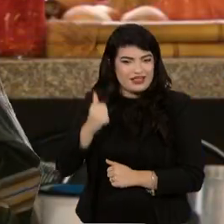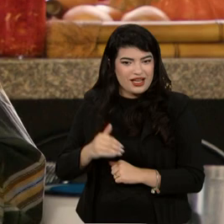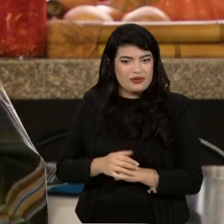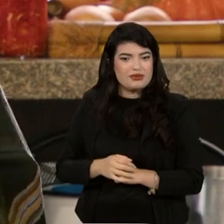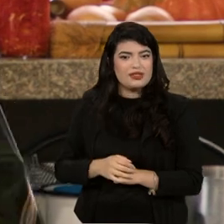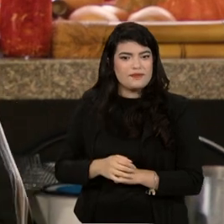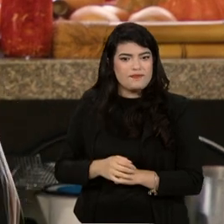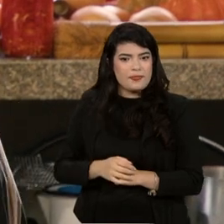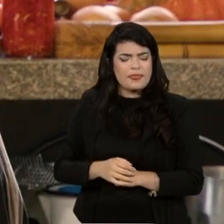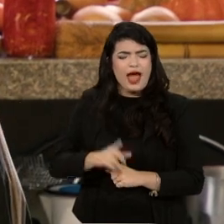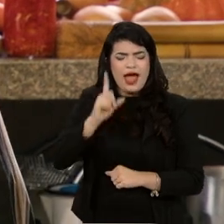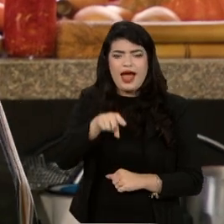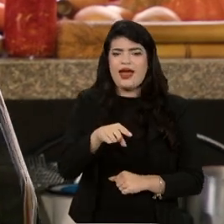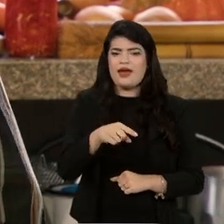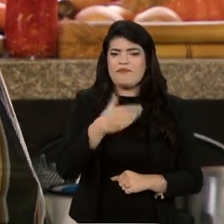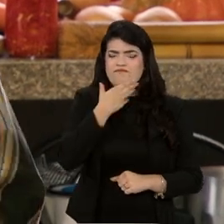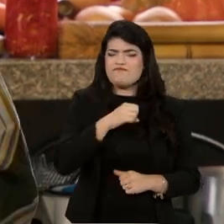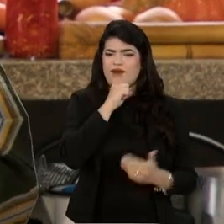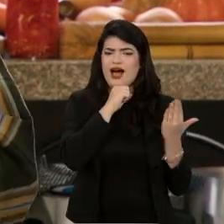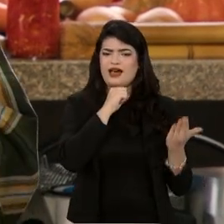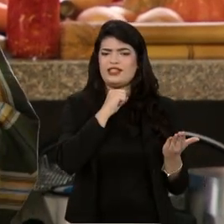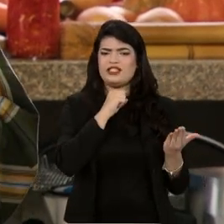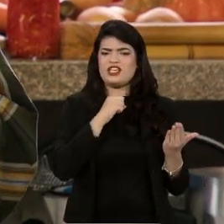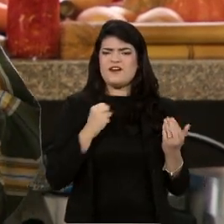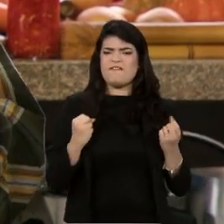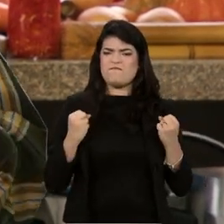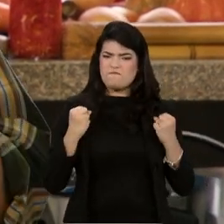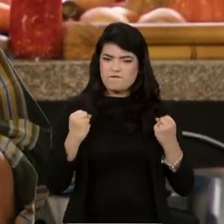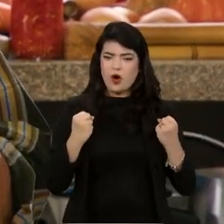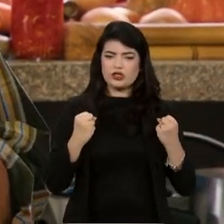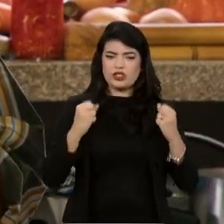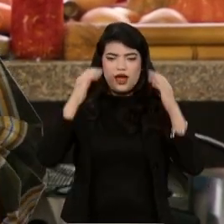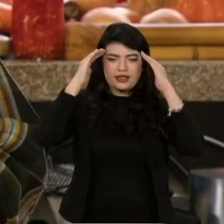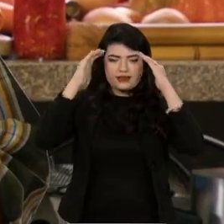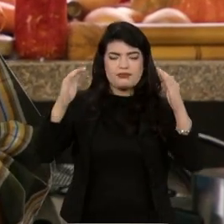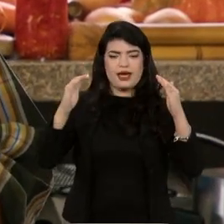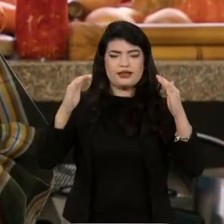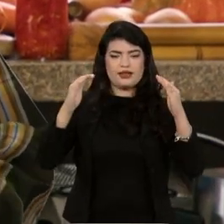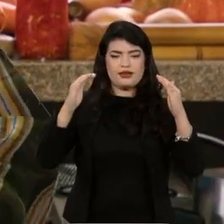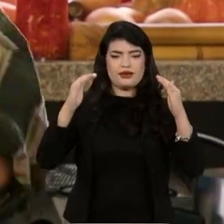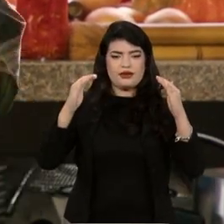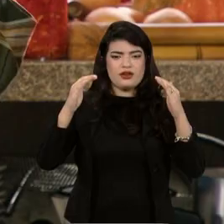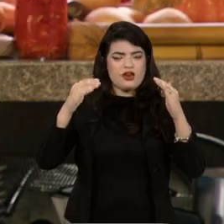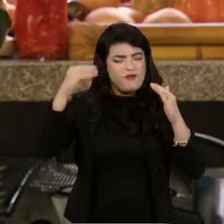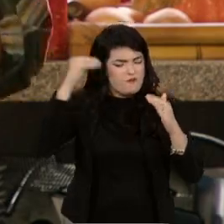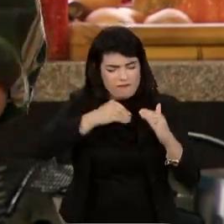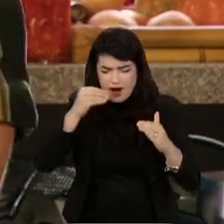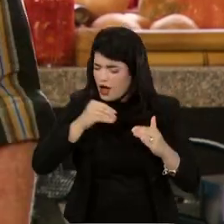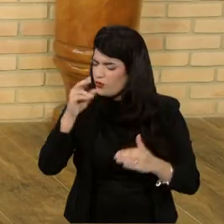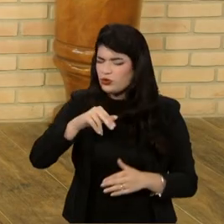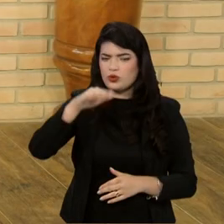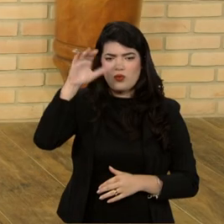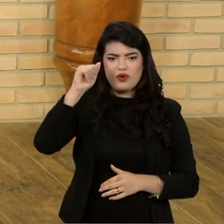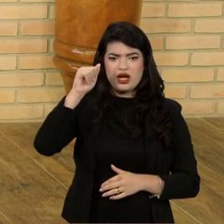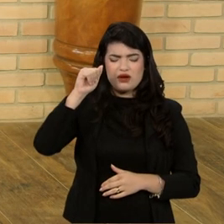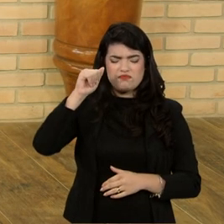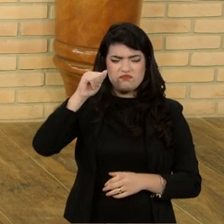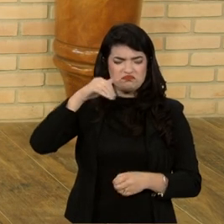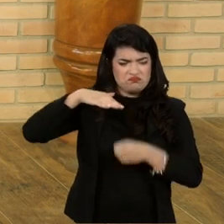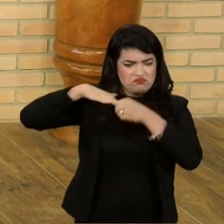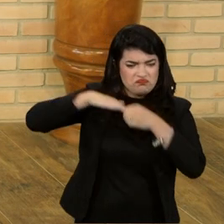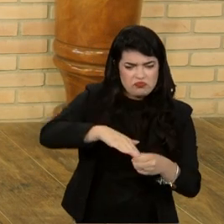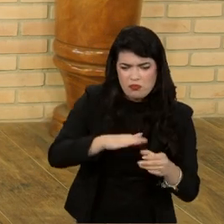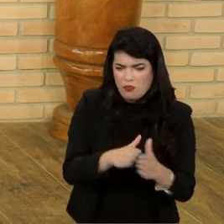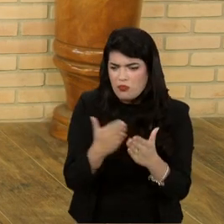Assim foi o meu pai, o forte que respeitava a fraqueza. Nunca humilhou a pobreza